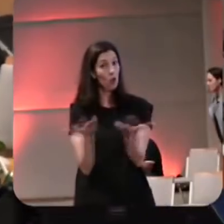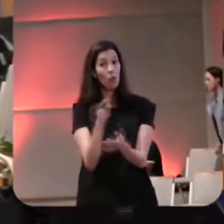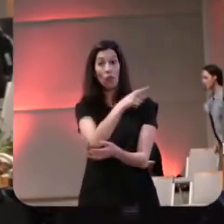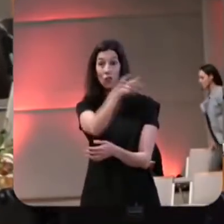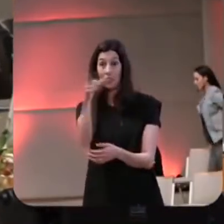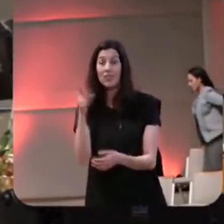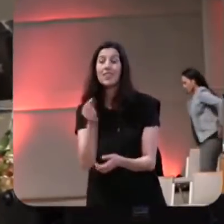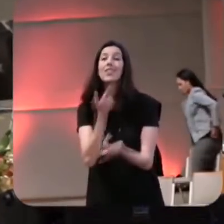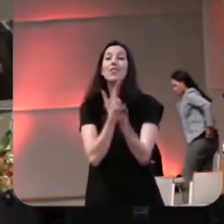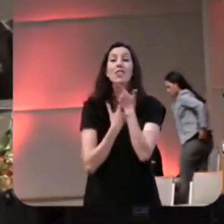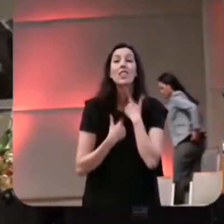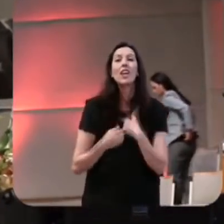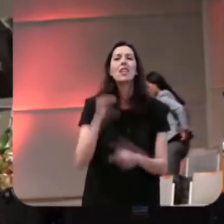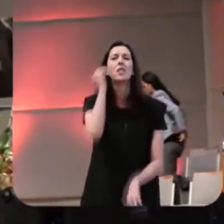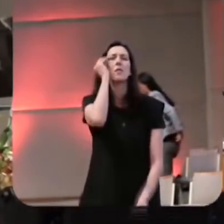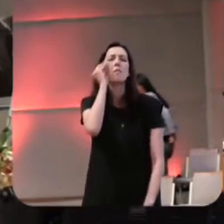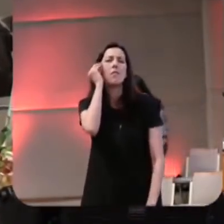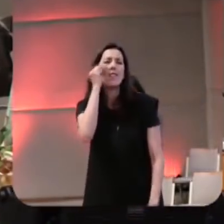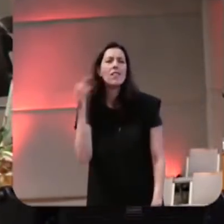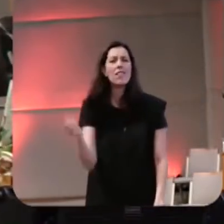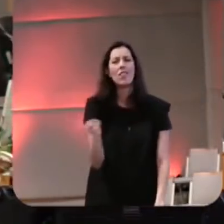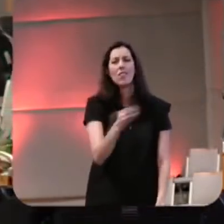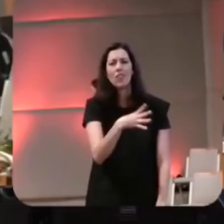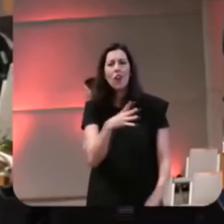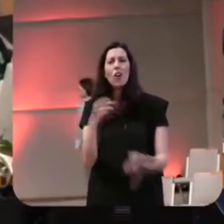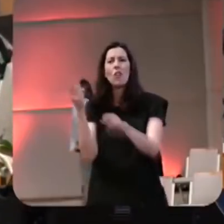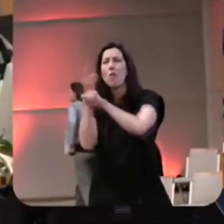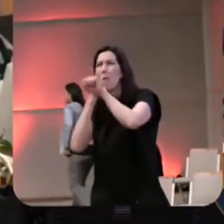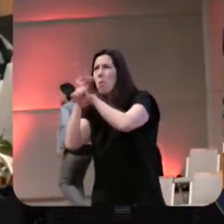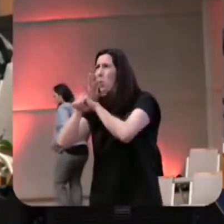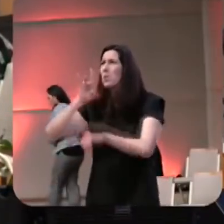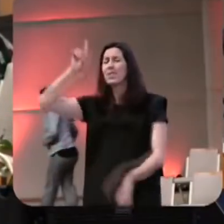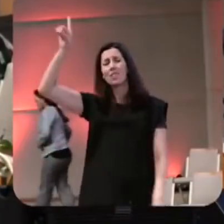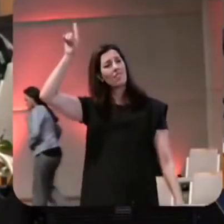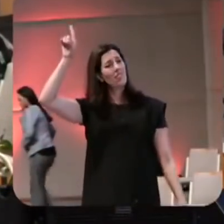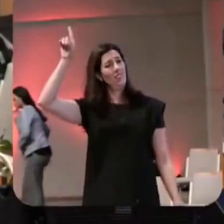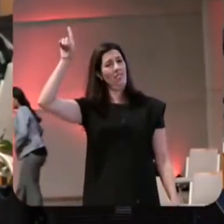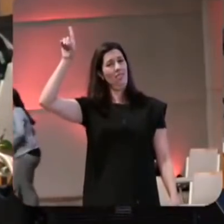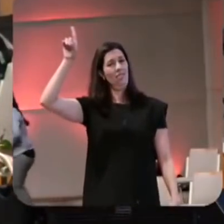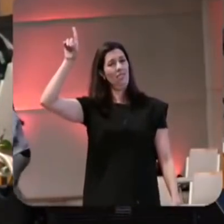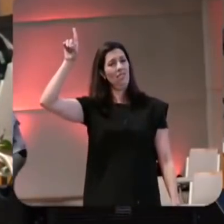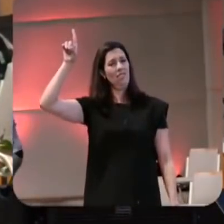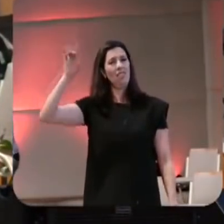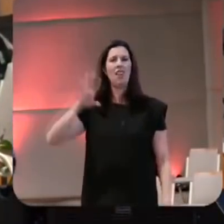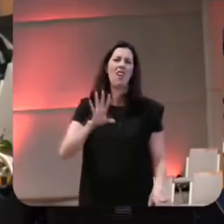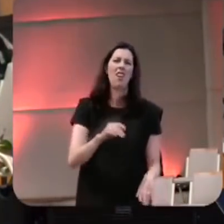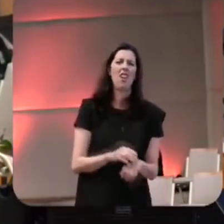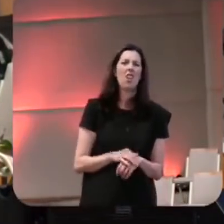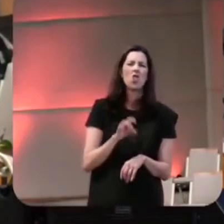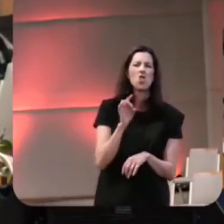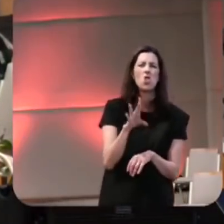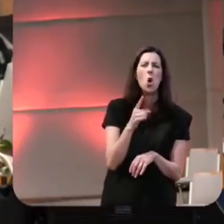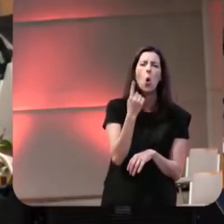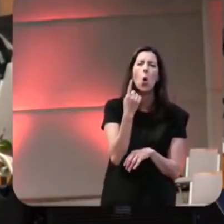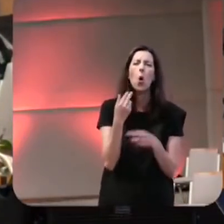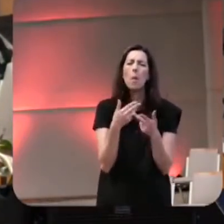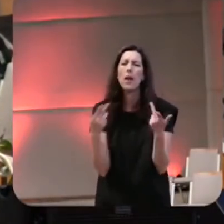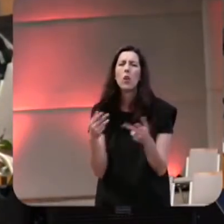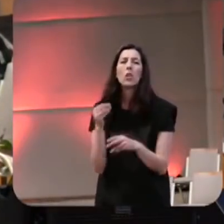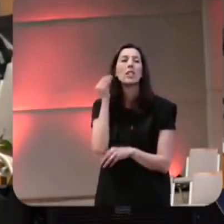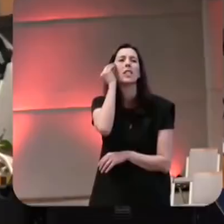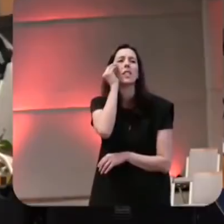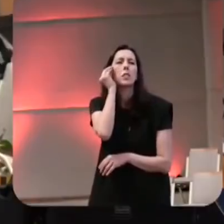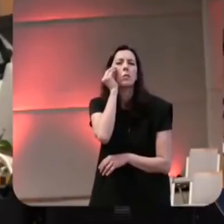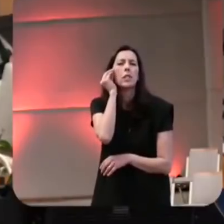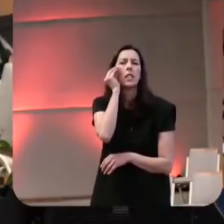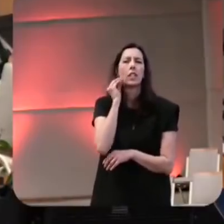você quer viver novas experiências com o Senhor, busca. Mas não busca só num culto, não, que daqui a pouquinho vai